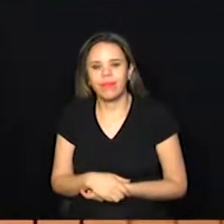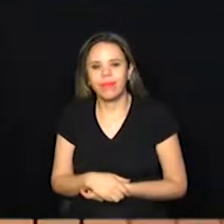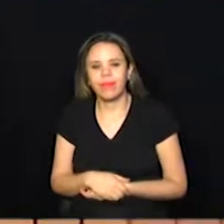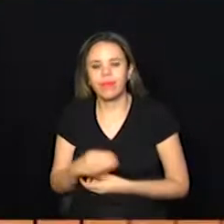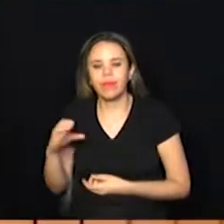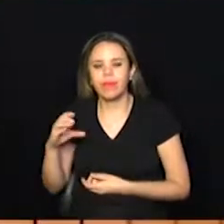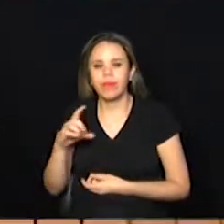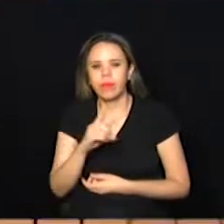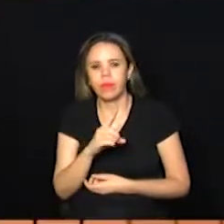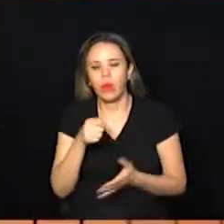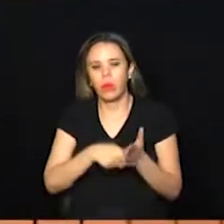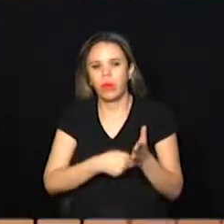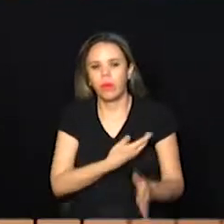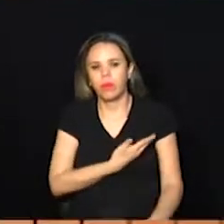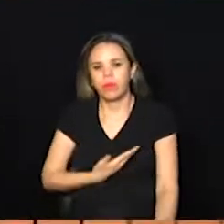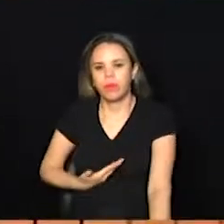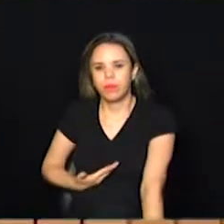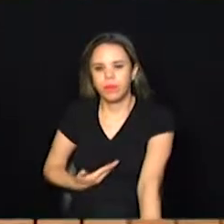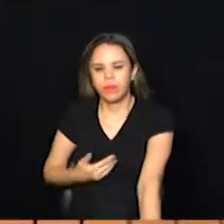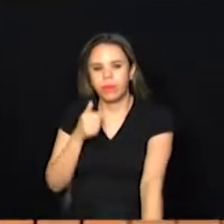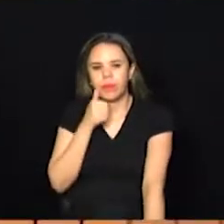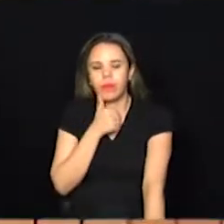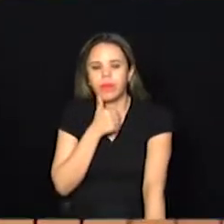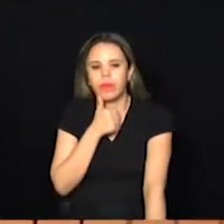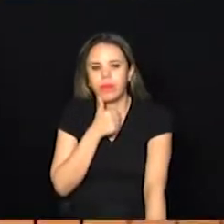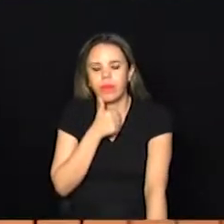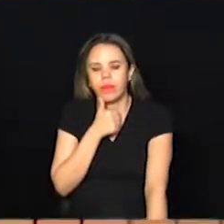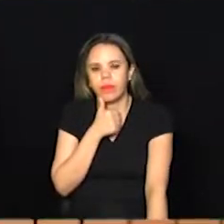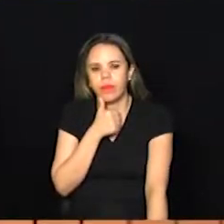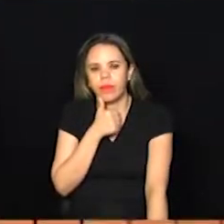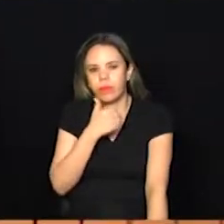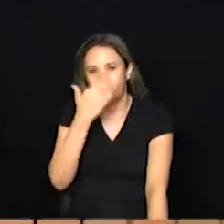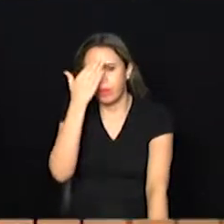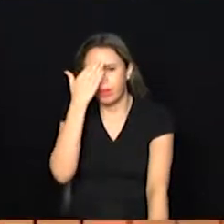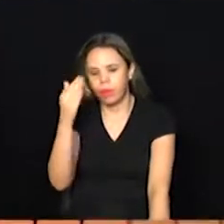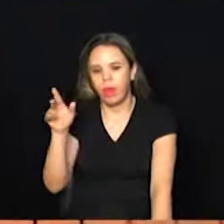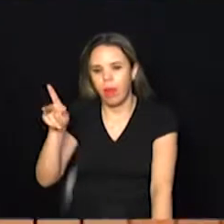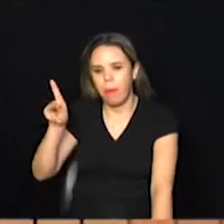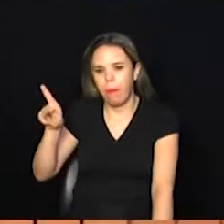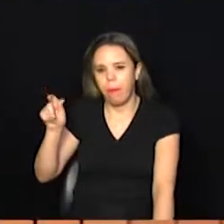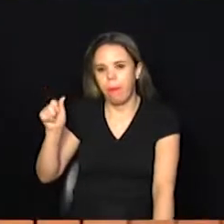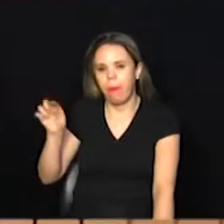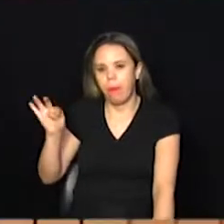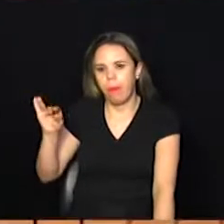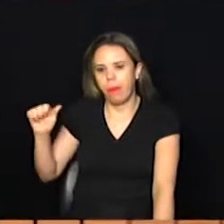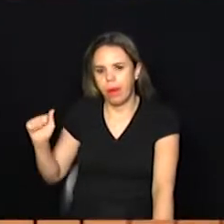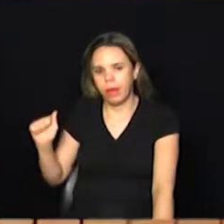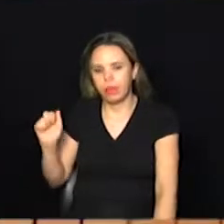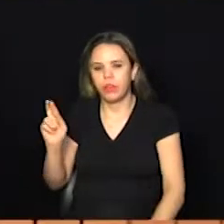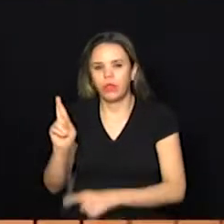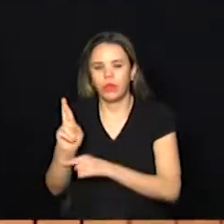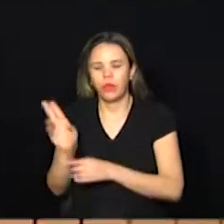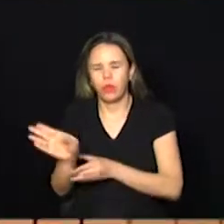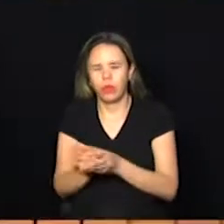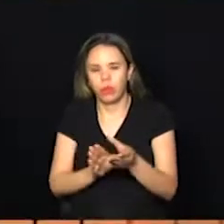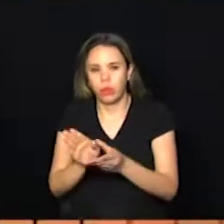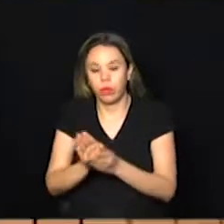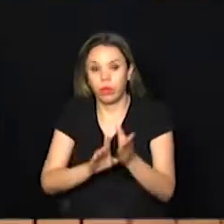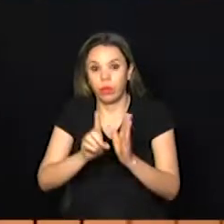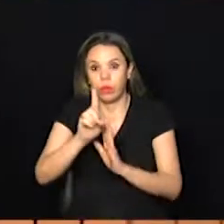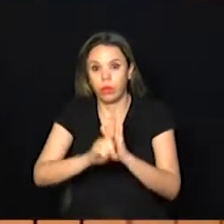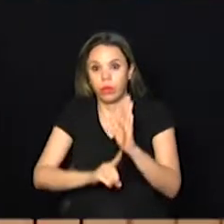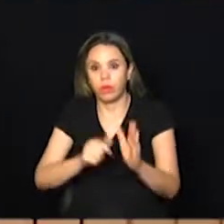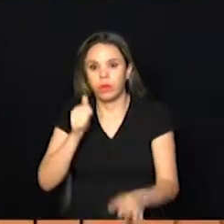Coordenadora de Políticas Públicas para a Mulher. Agradecer a Patrícia Tocco, representando o Conselho dos Direitos da